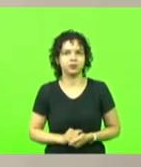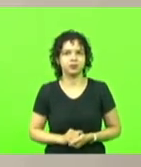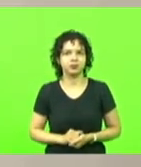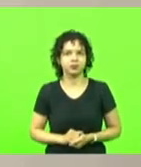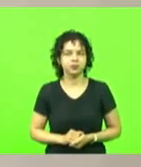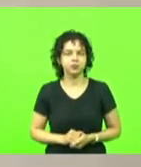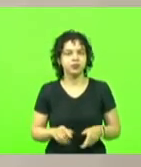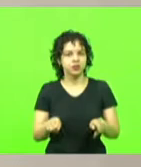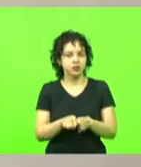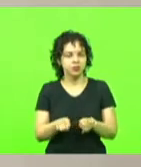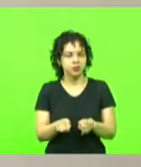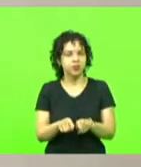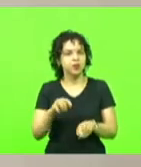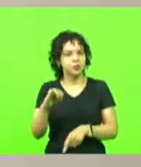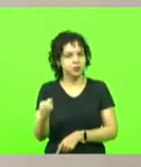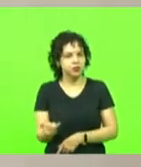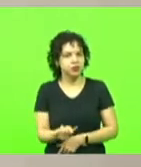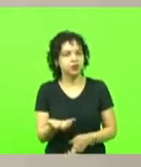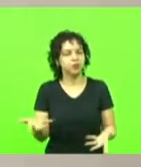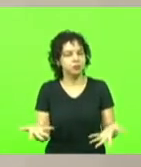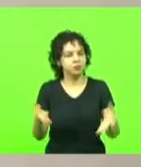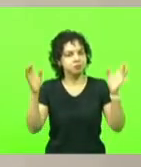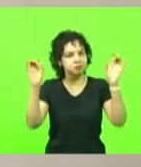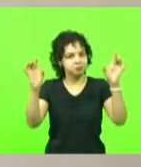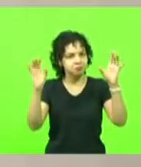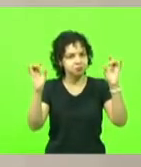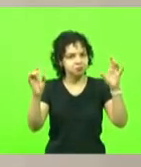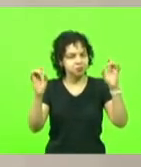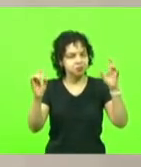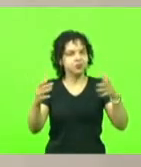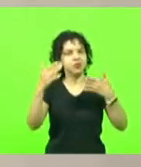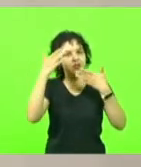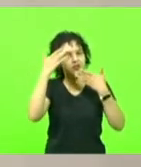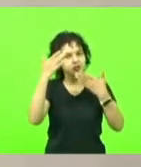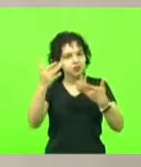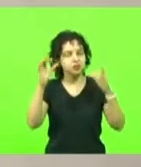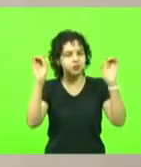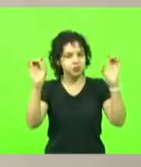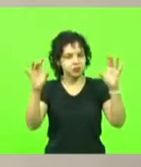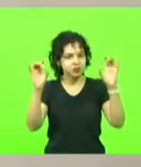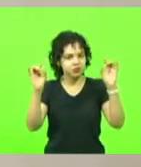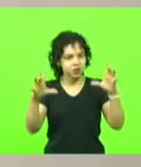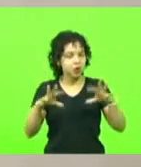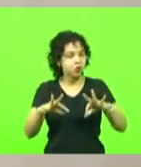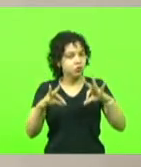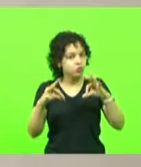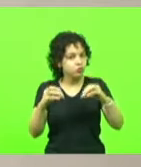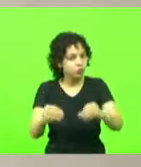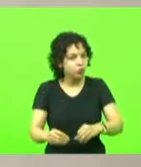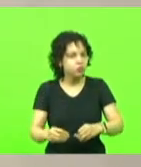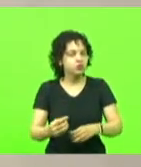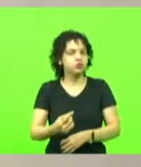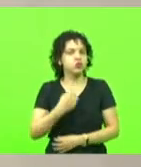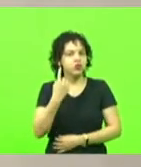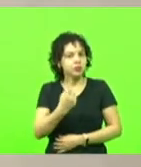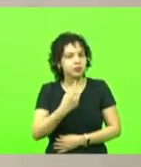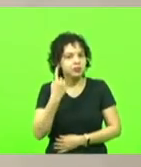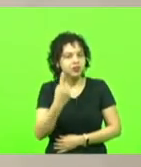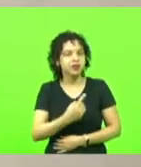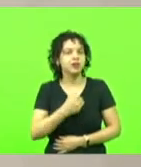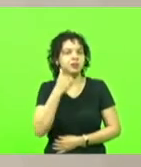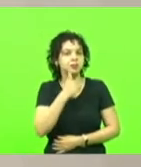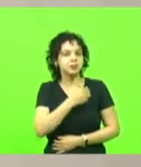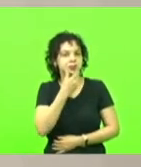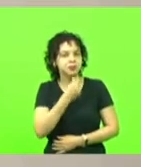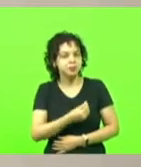Também queria aproveitar essa oportunidade e fazer um agradecimento especial a todas as deputadas e todos os deputados.